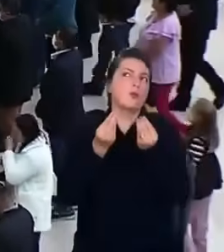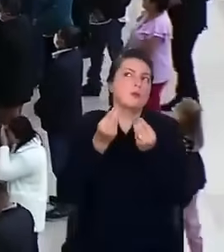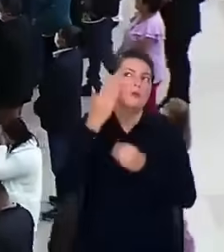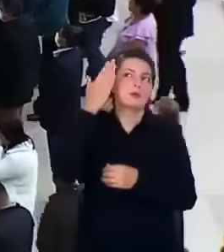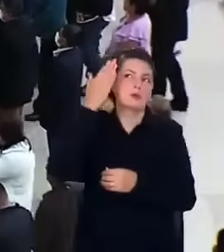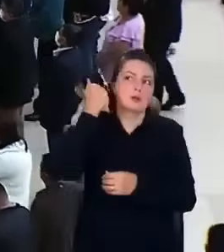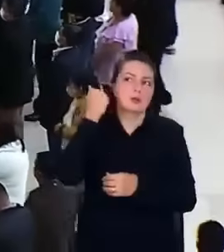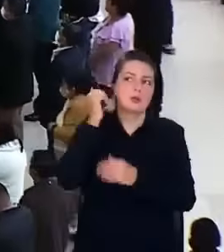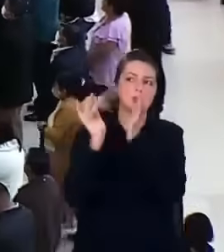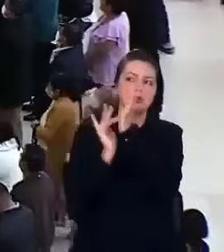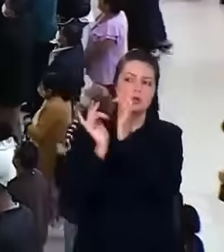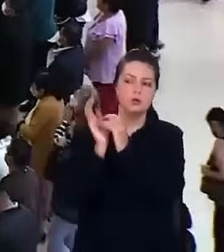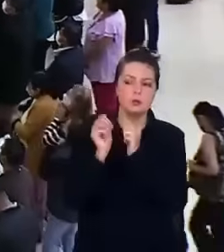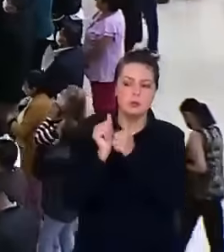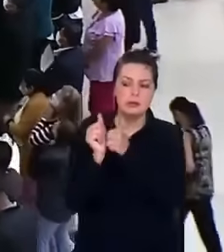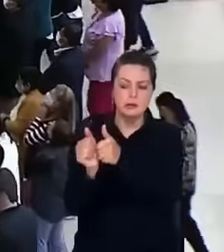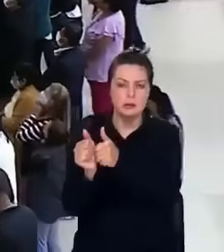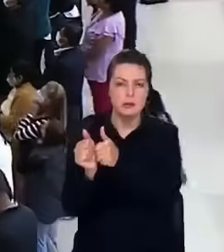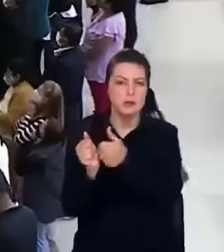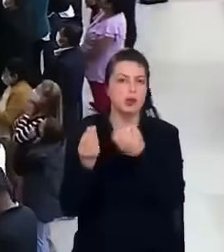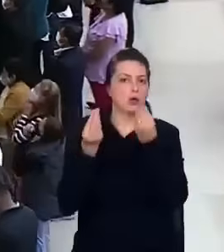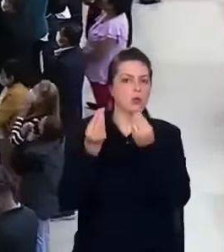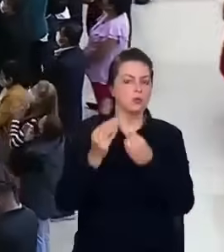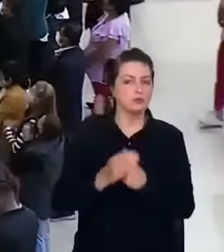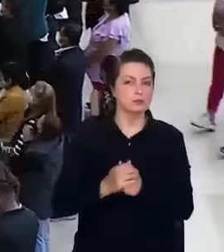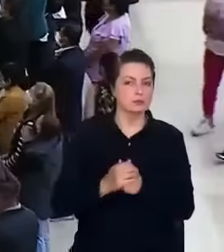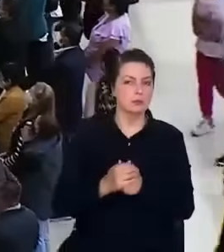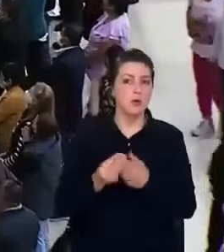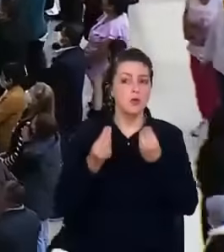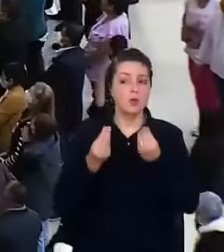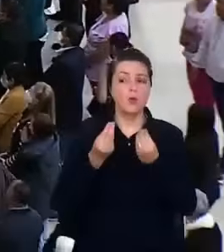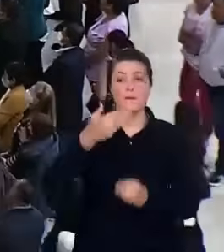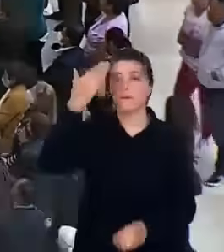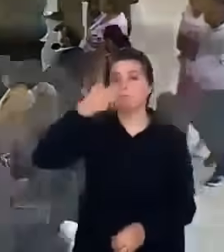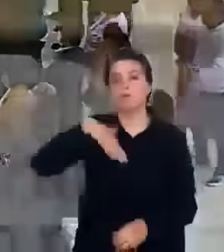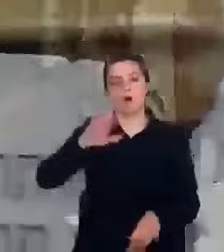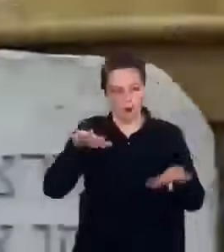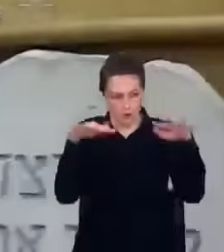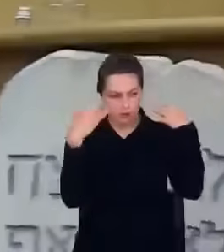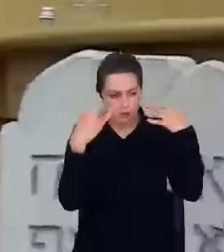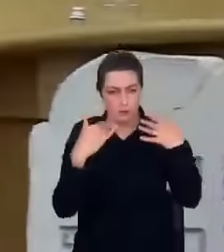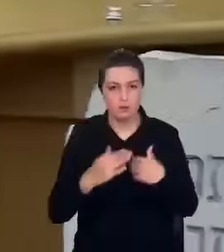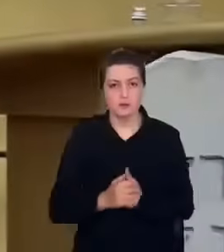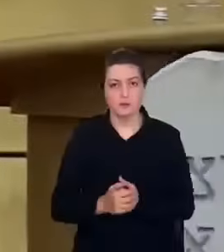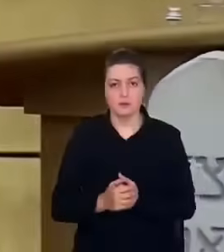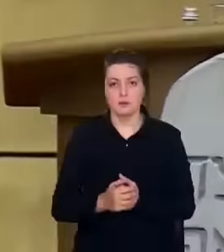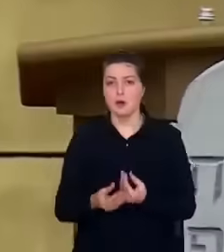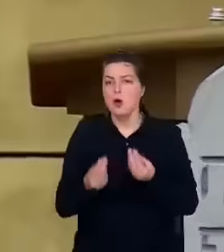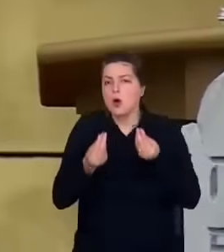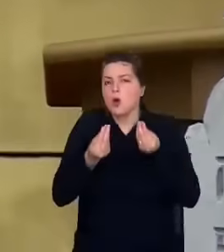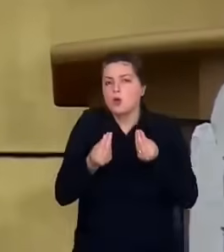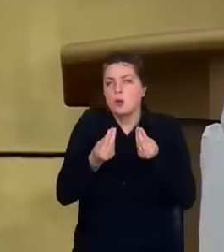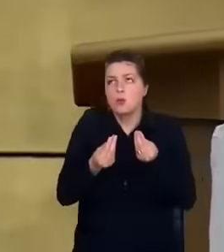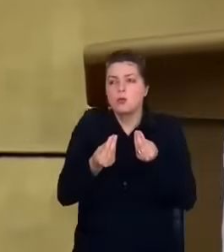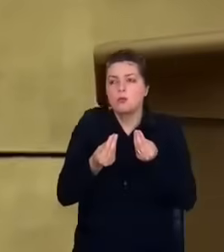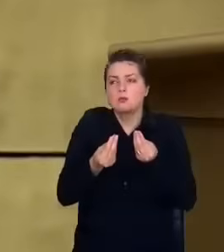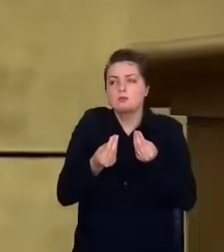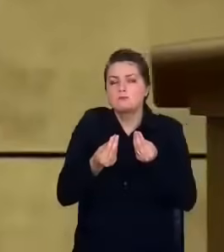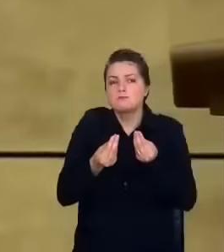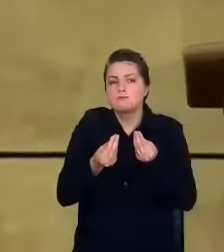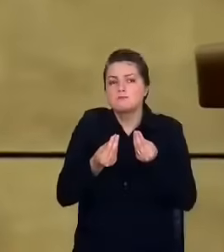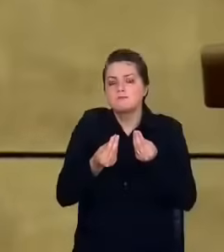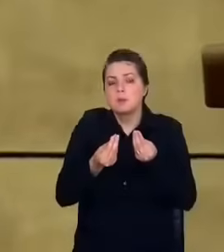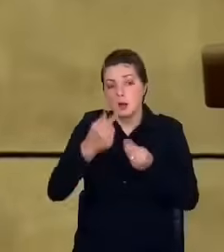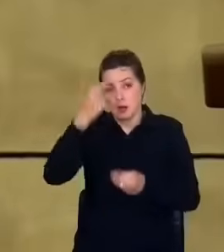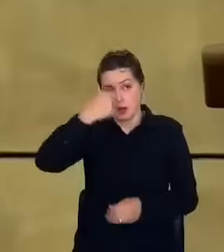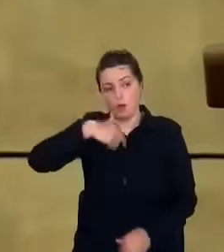Jesus? Como é que eu posso provar? Olha para mim. Como é que eu posso provar para